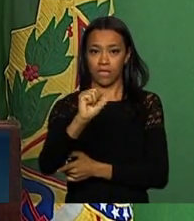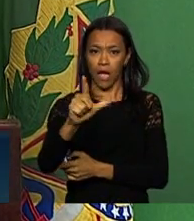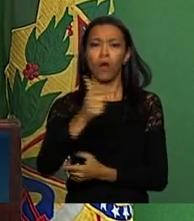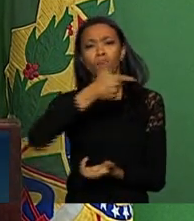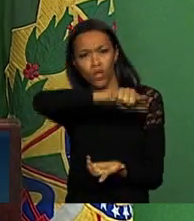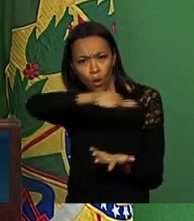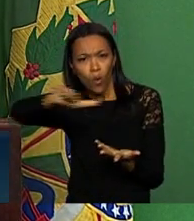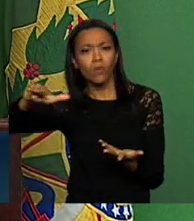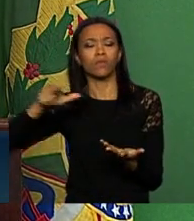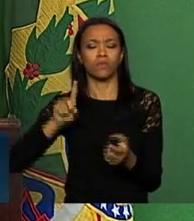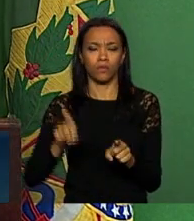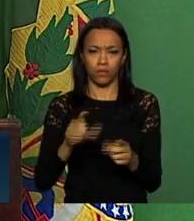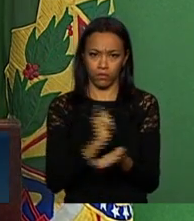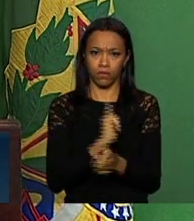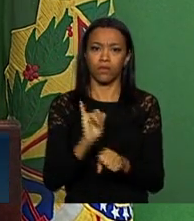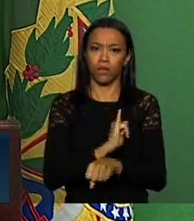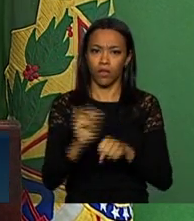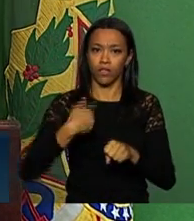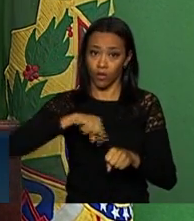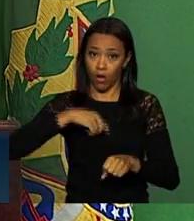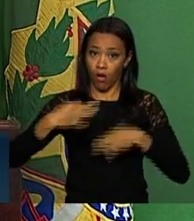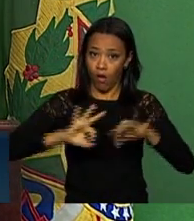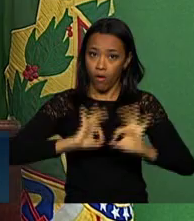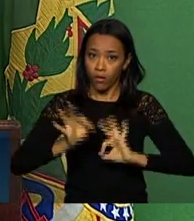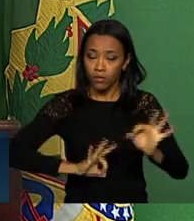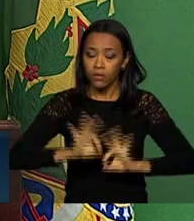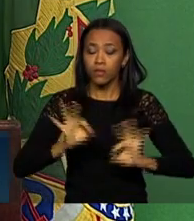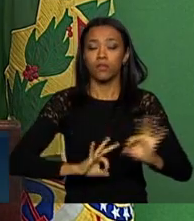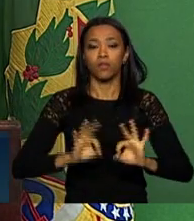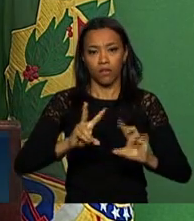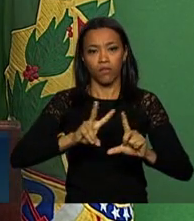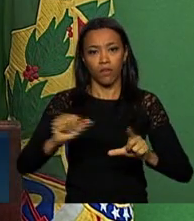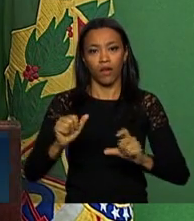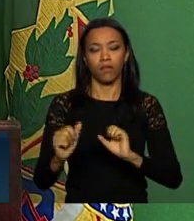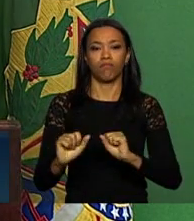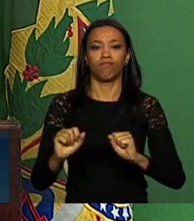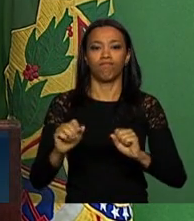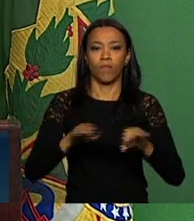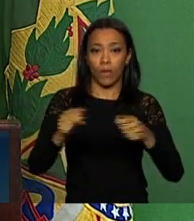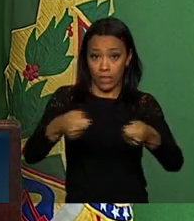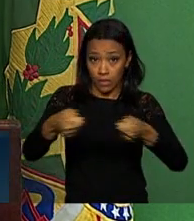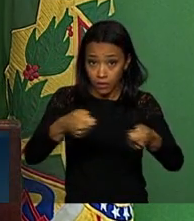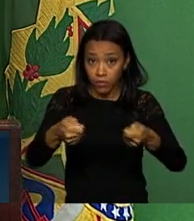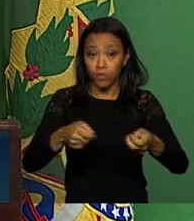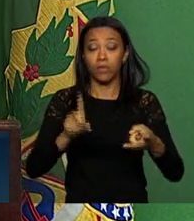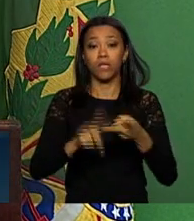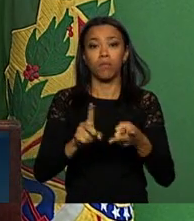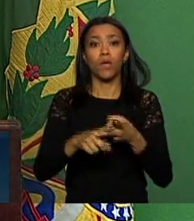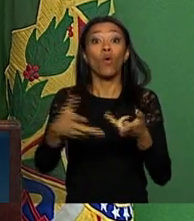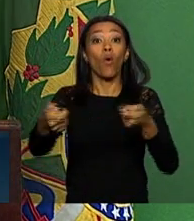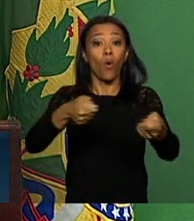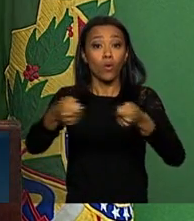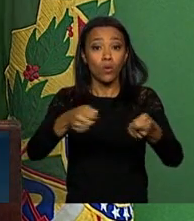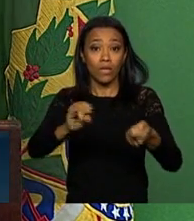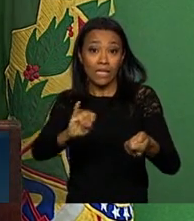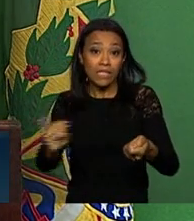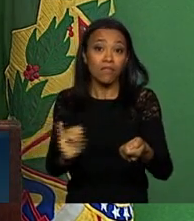vai propiciar Portanto o reequilíbrio fiscal o controle da inflação